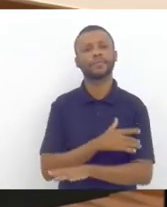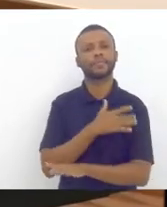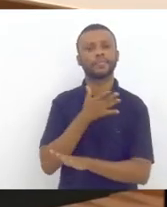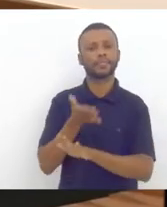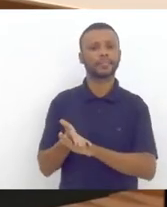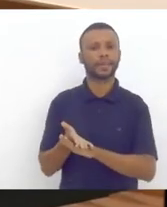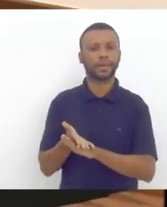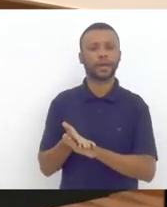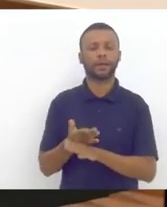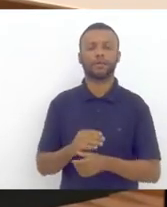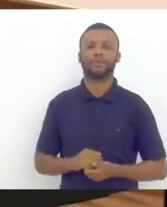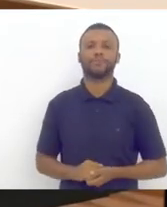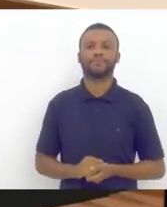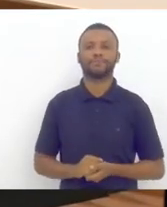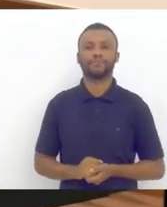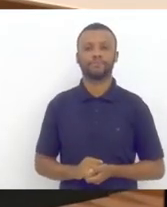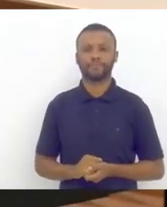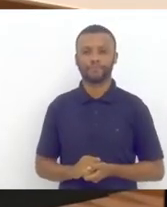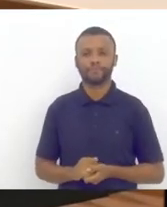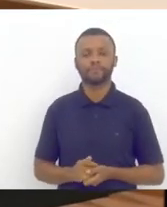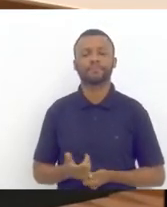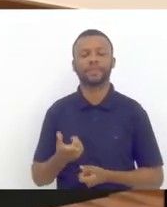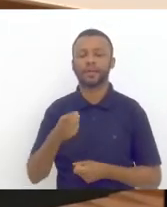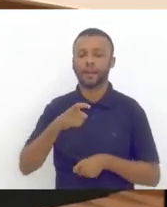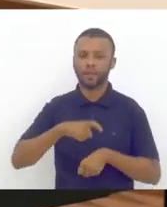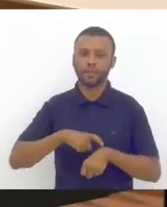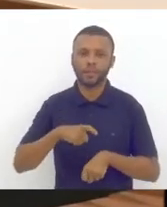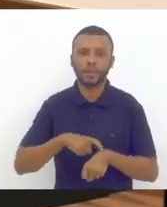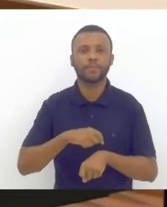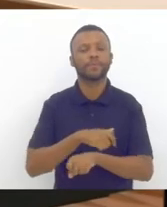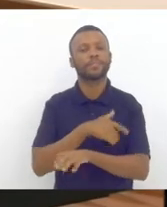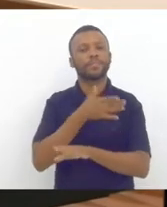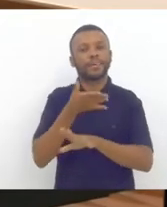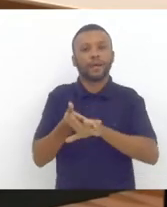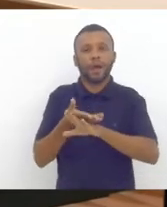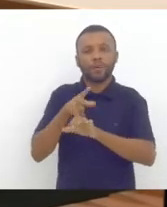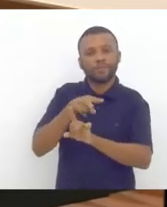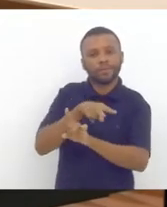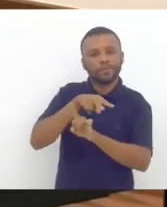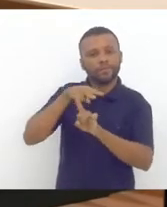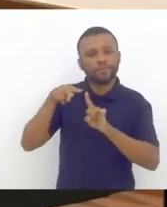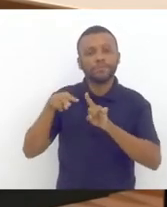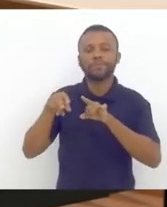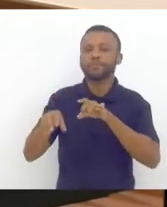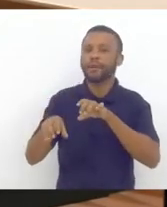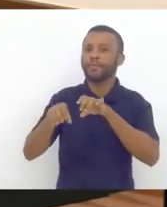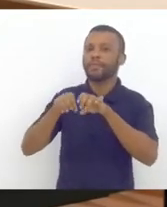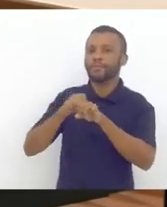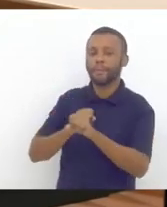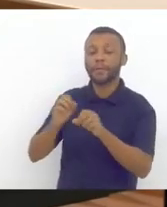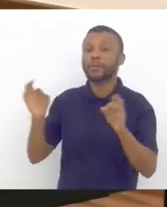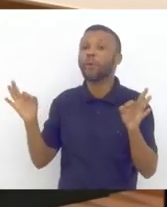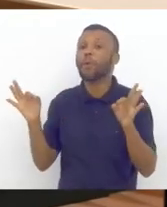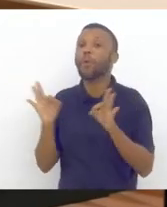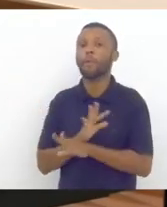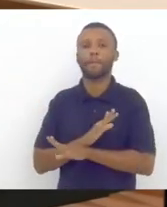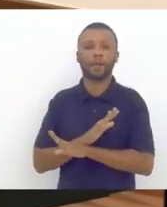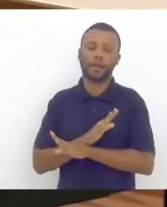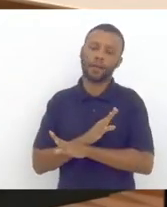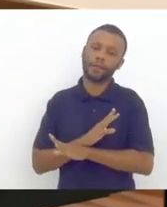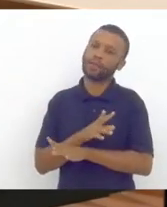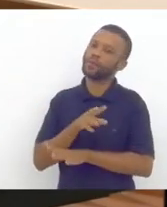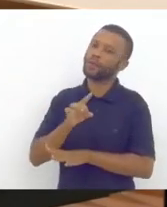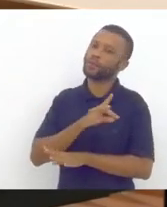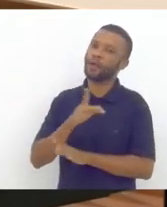integral ele vem na direção, quando a gente implanta o tempo integral, na perspectiva de uma formação integral e não apenas da ampliação